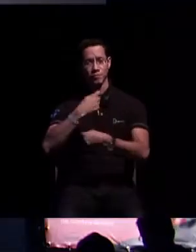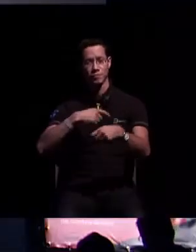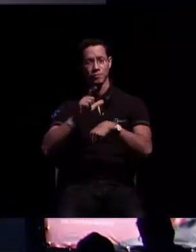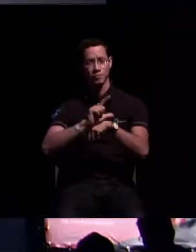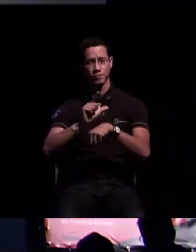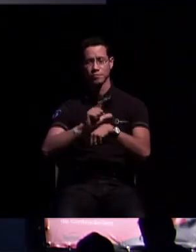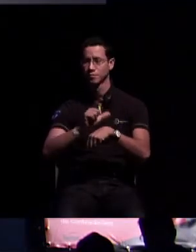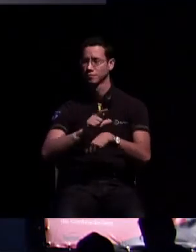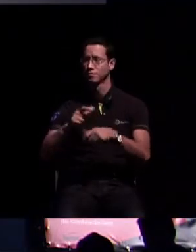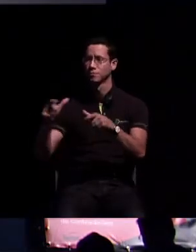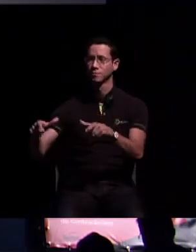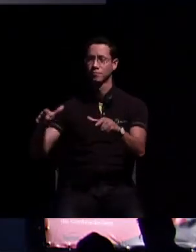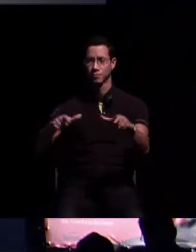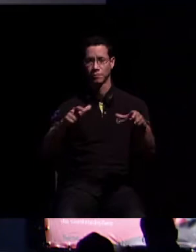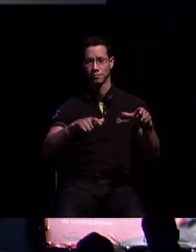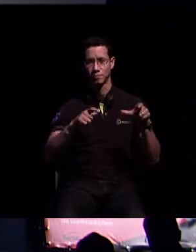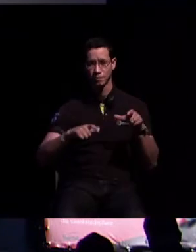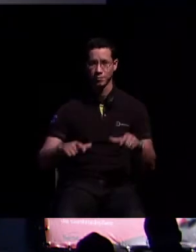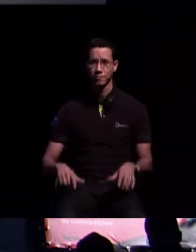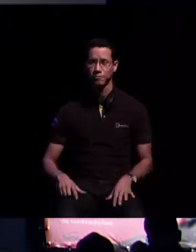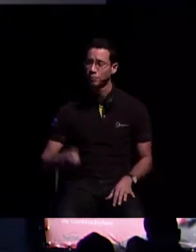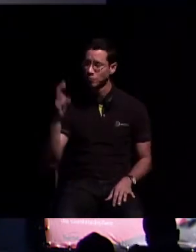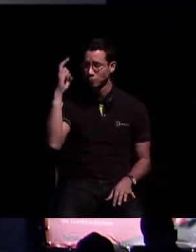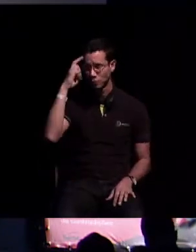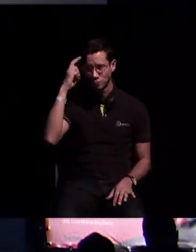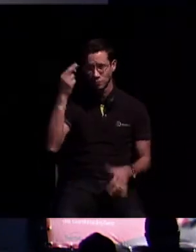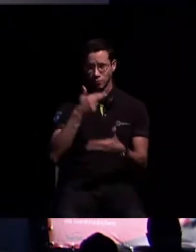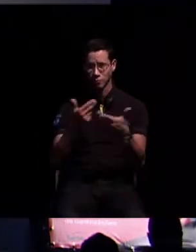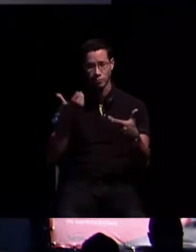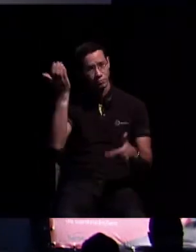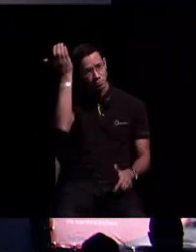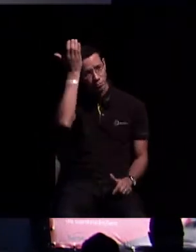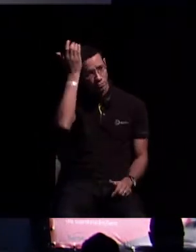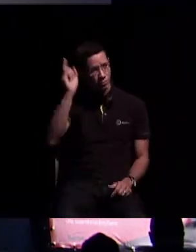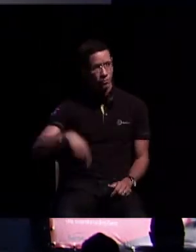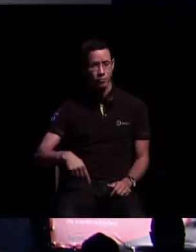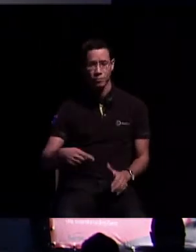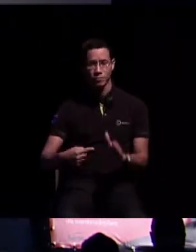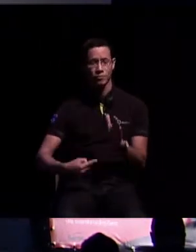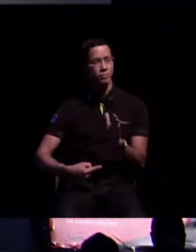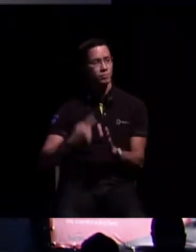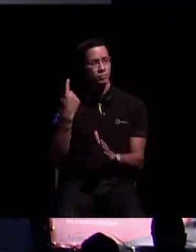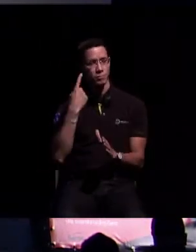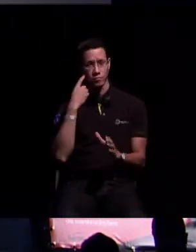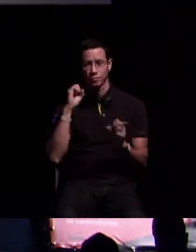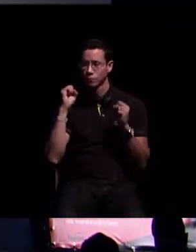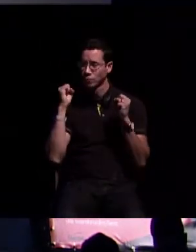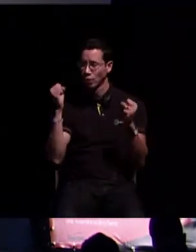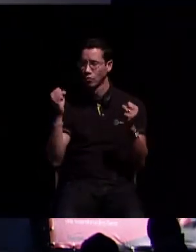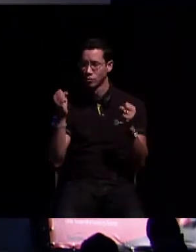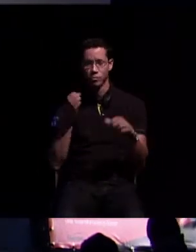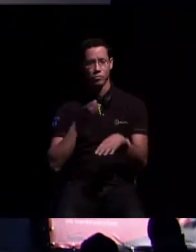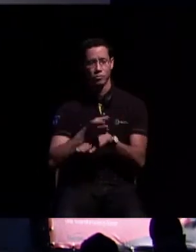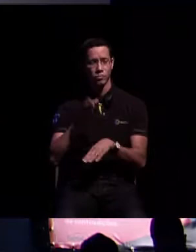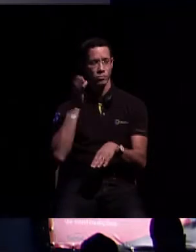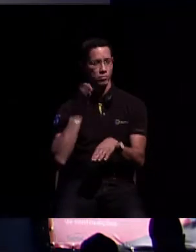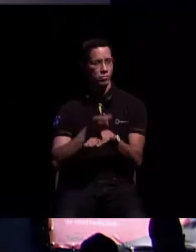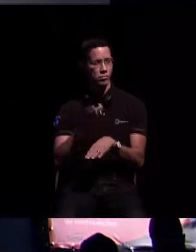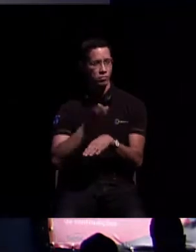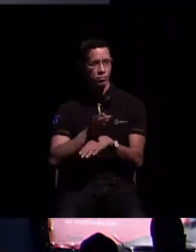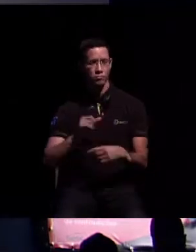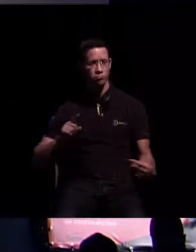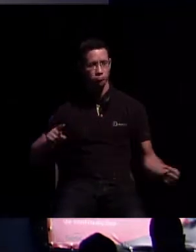dos espaços para a cultura. Quer dizer, o SESC é praticamente a única força que age nesse sentido